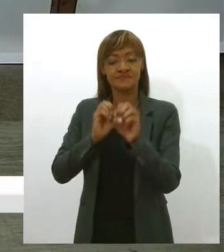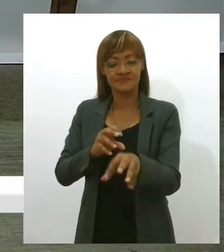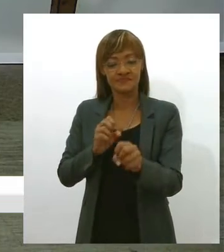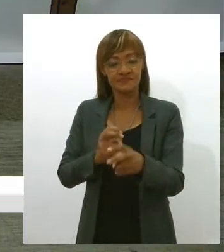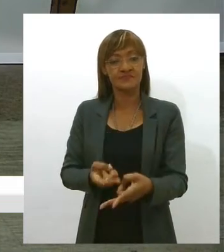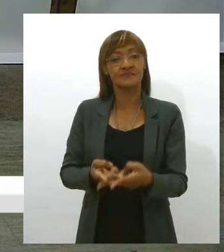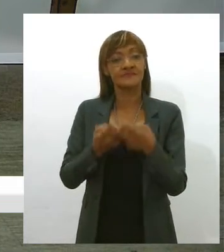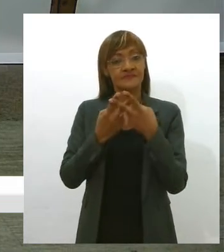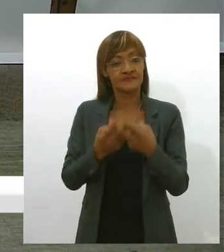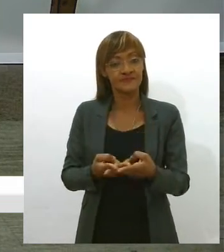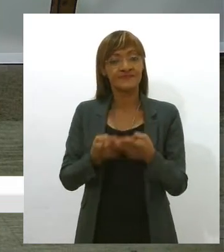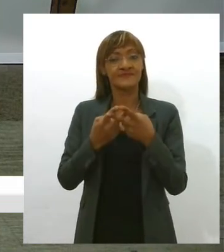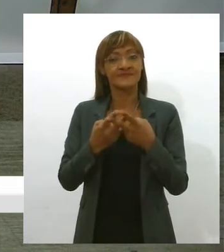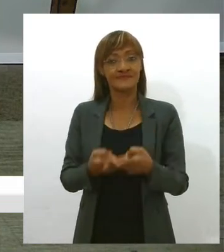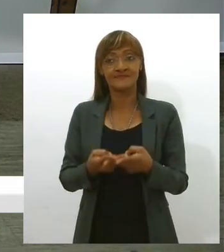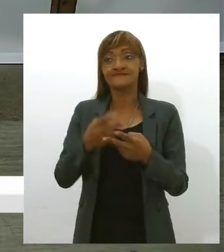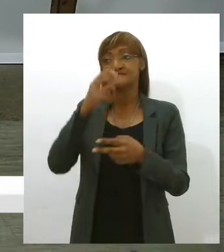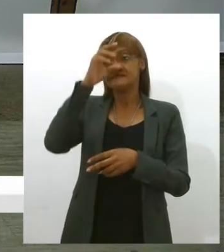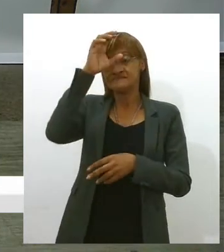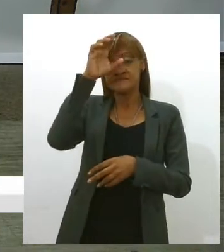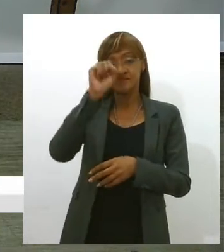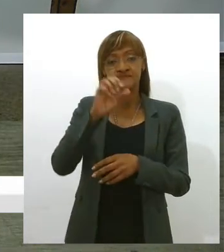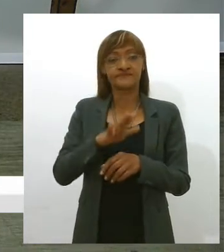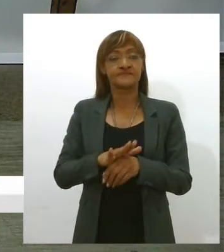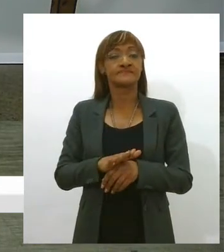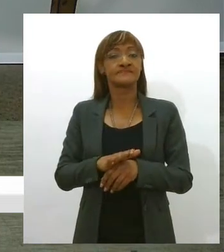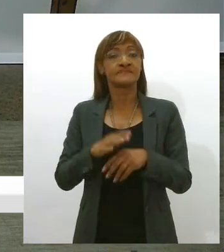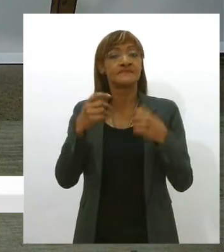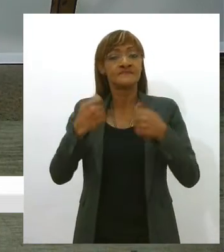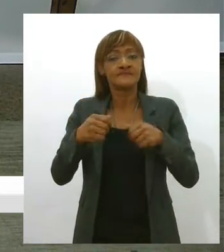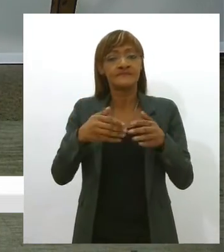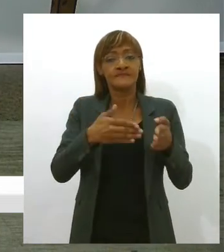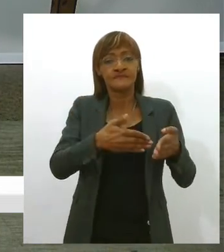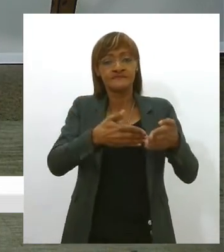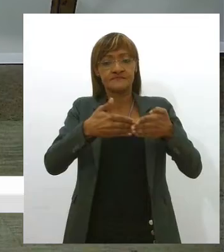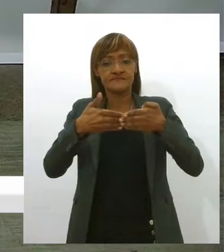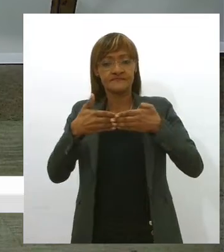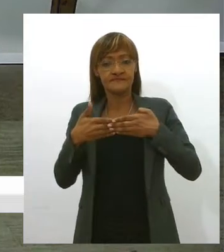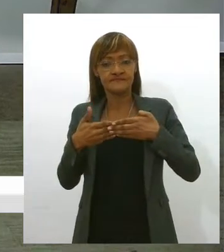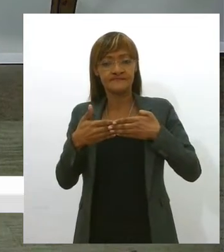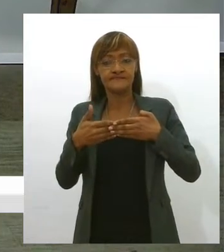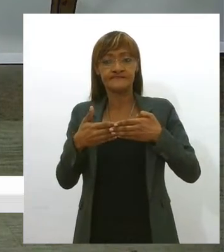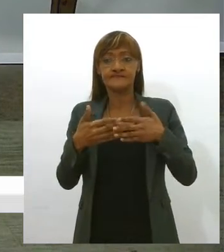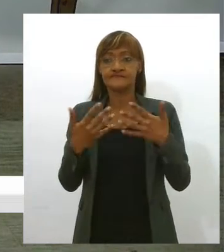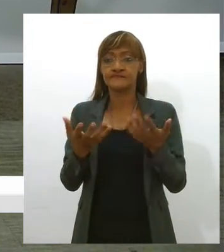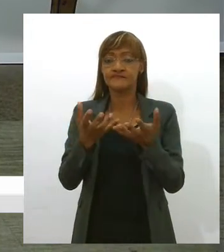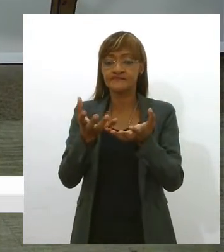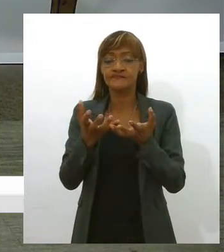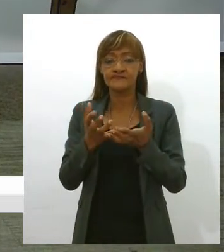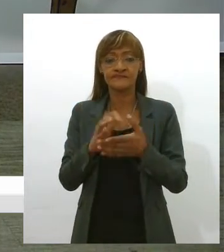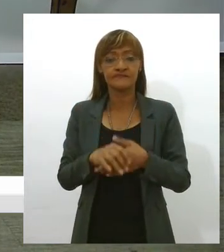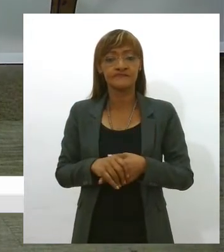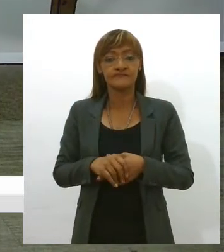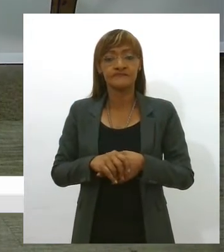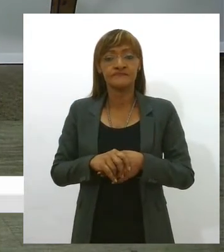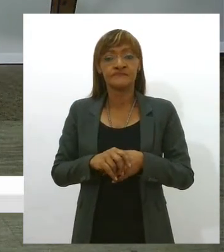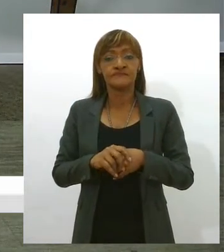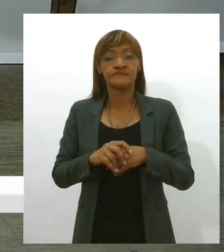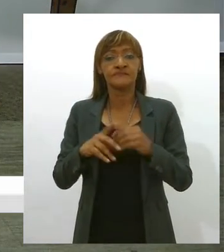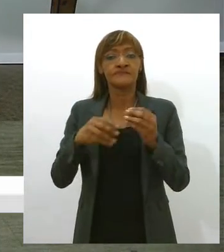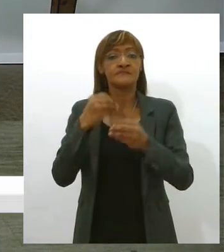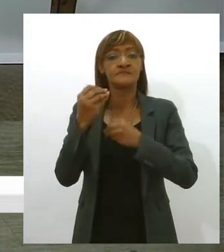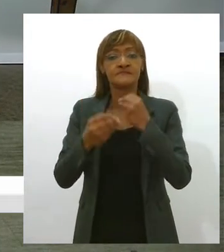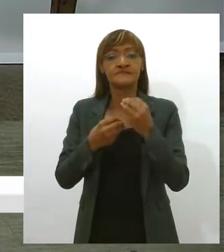que recua quando é necessário, né? E eu queria saber... Como é que é essa reflexão aí para vocês, assim,